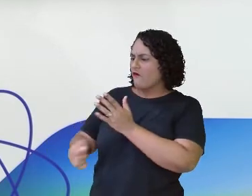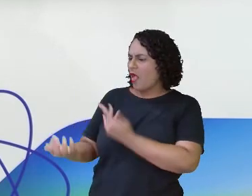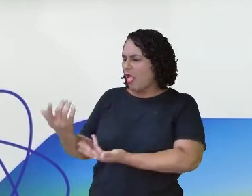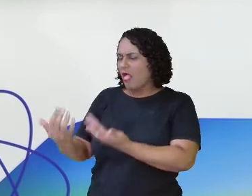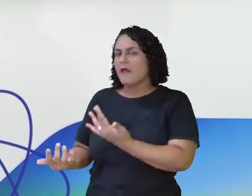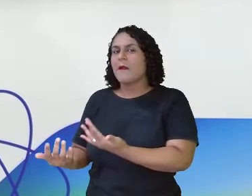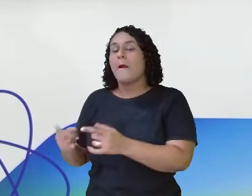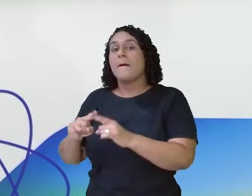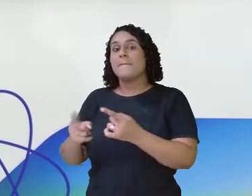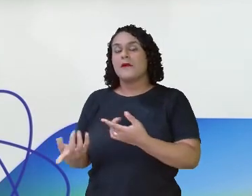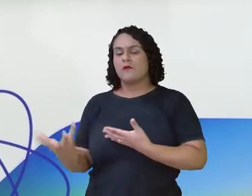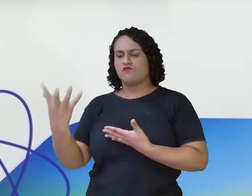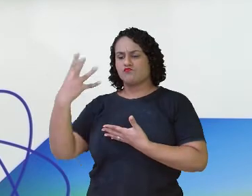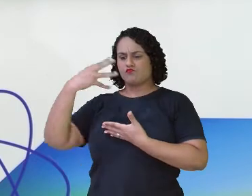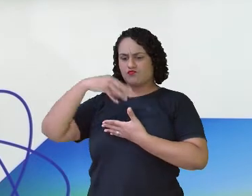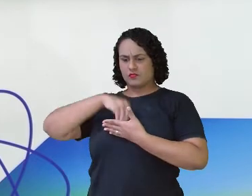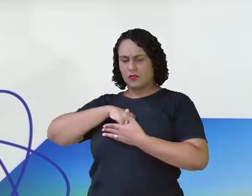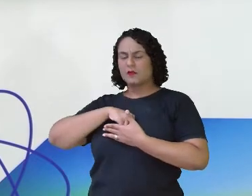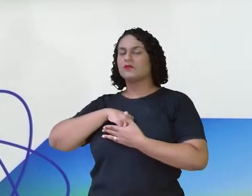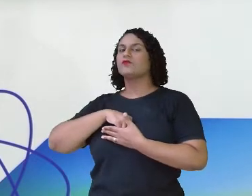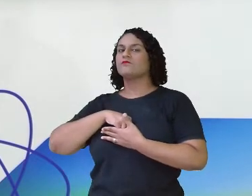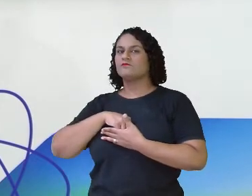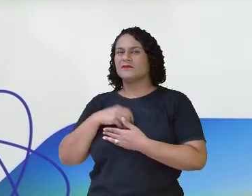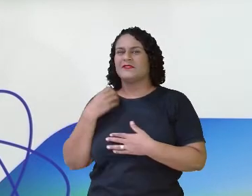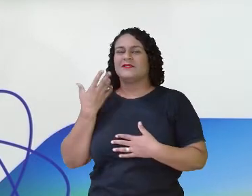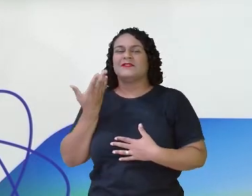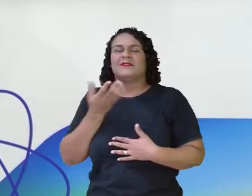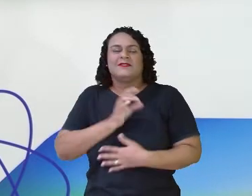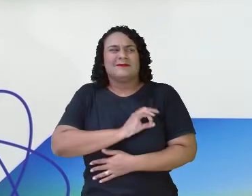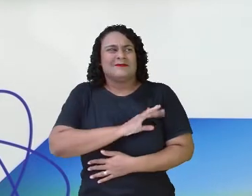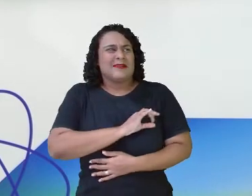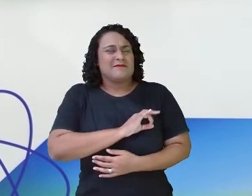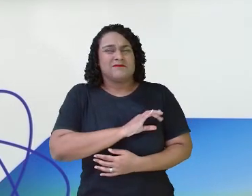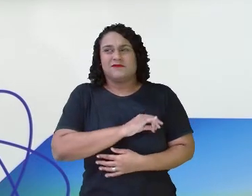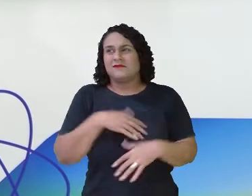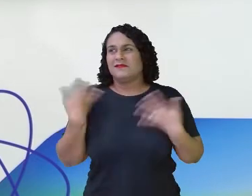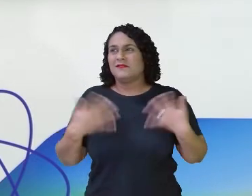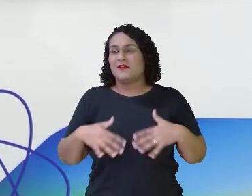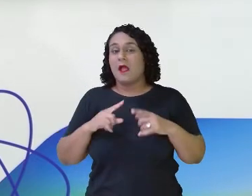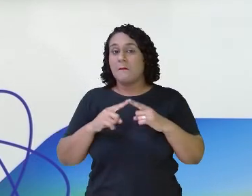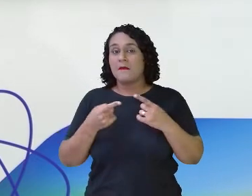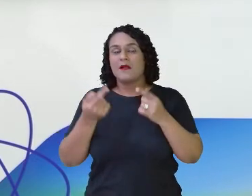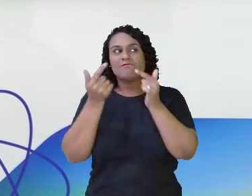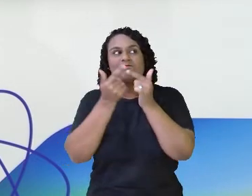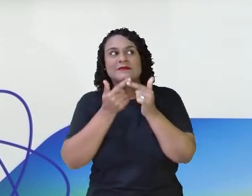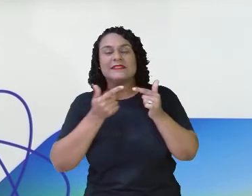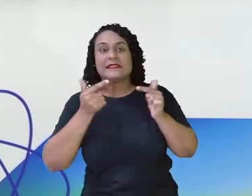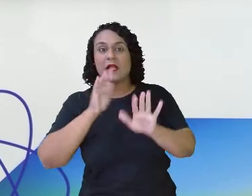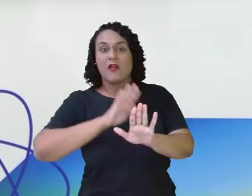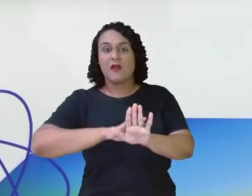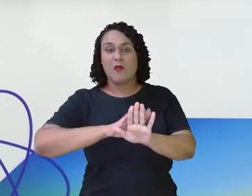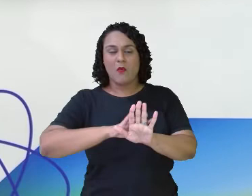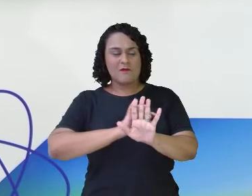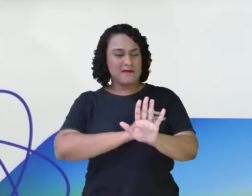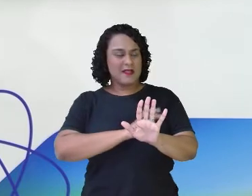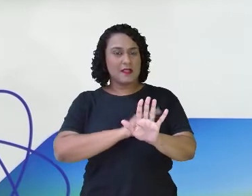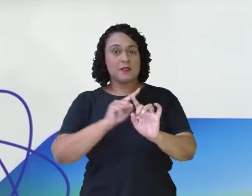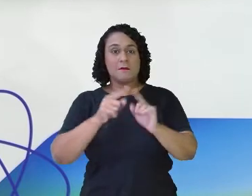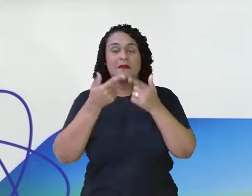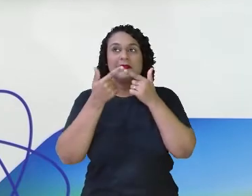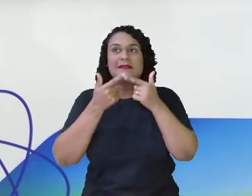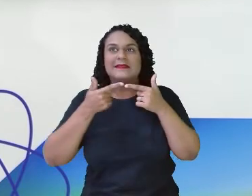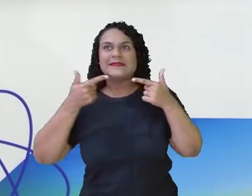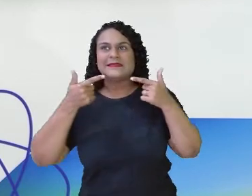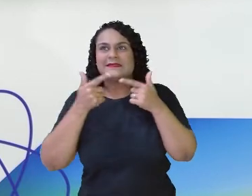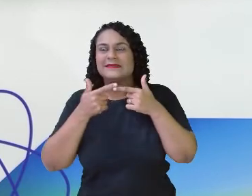com medo, mas fingiu que estava tudo bem, tudo tranquilo. E ali, quando eles dizem que vão jogar na lagoa,